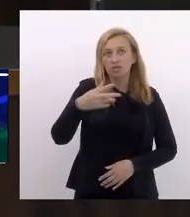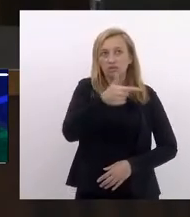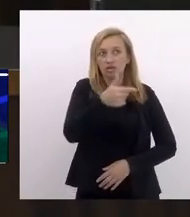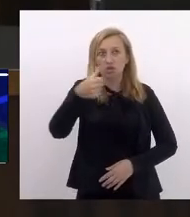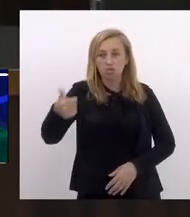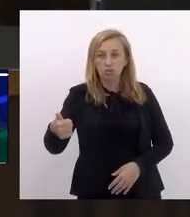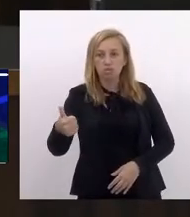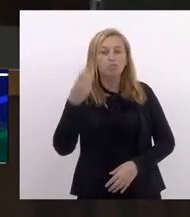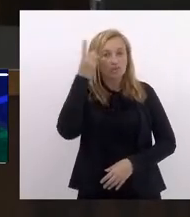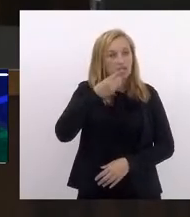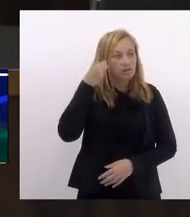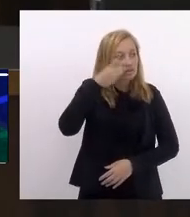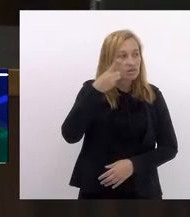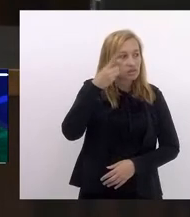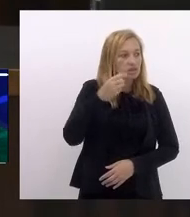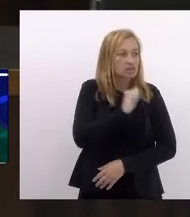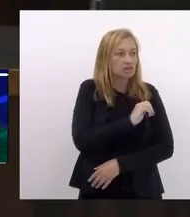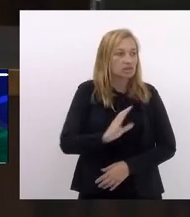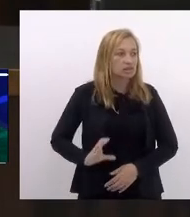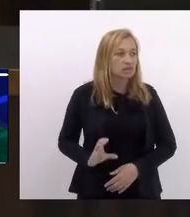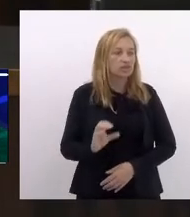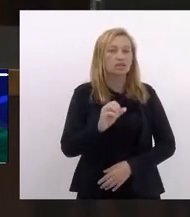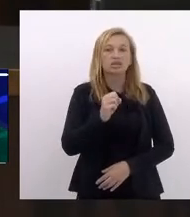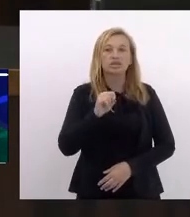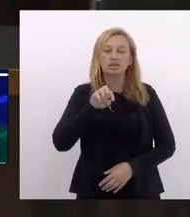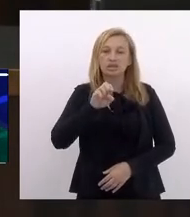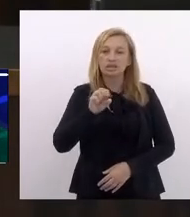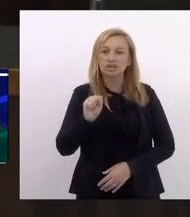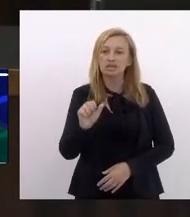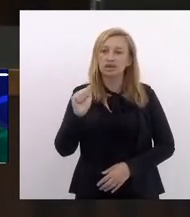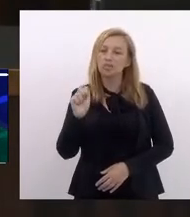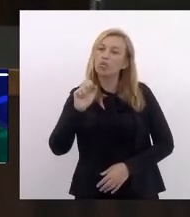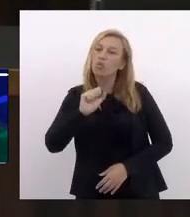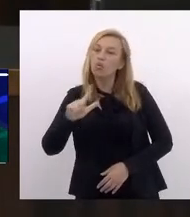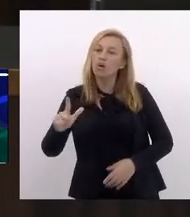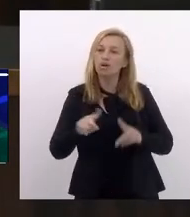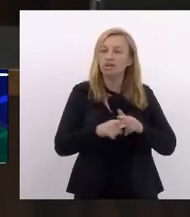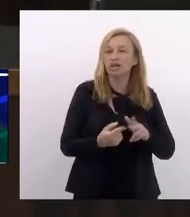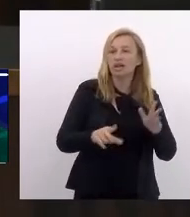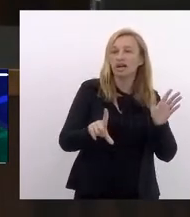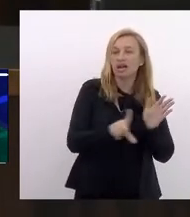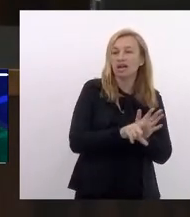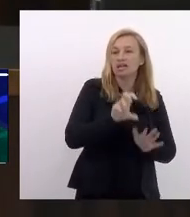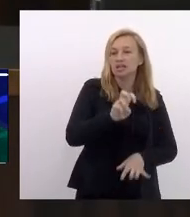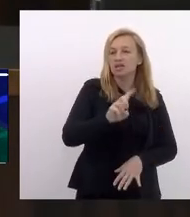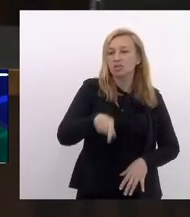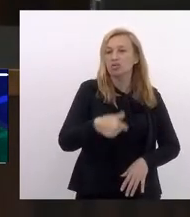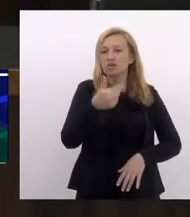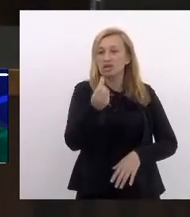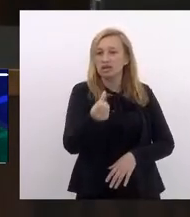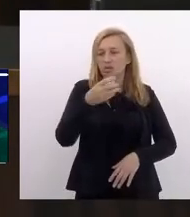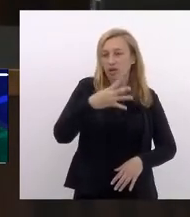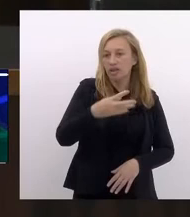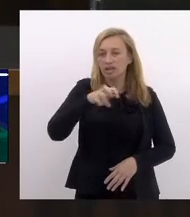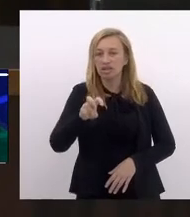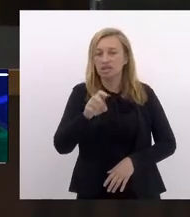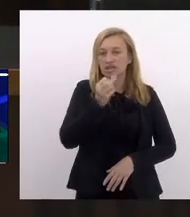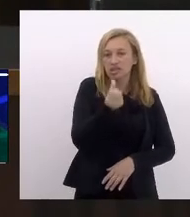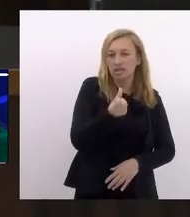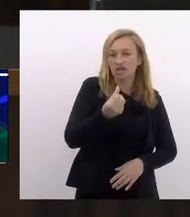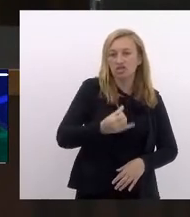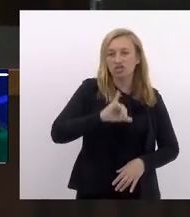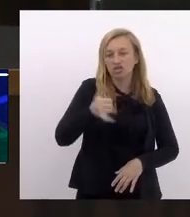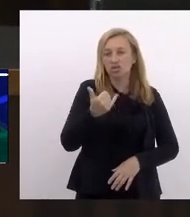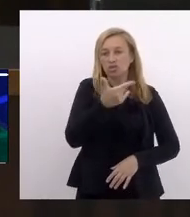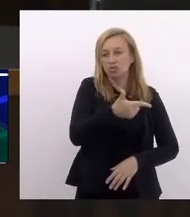3.869/2021, de autoria dos deputados André Siciliano e Samuel Malafaia, que altera a lei 5.645, de 6 de